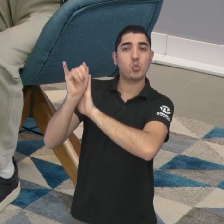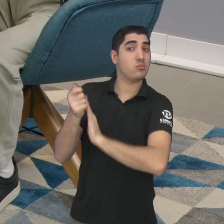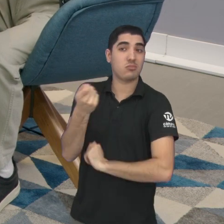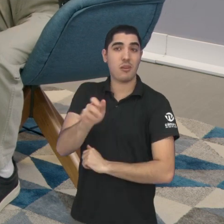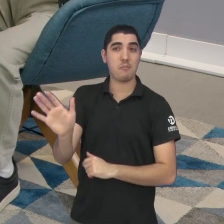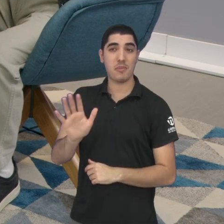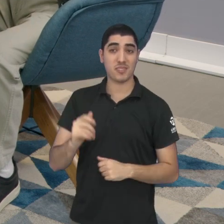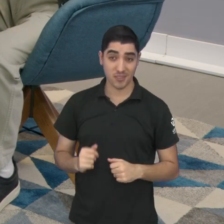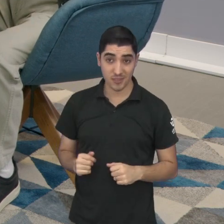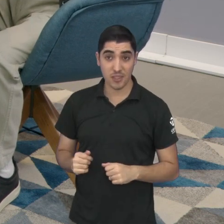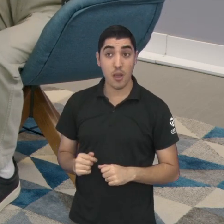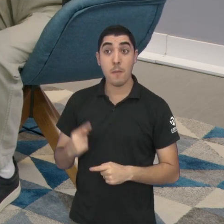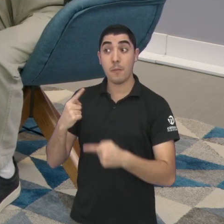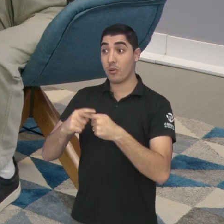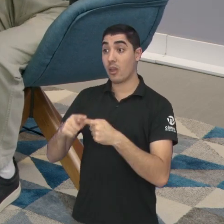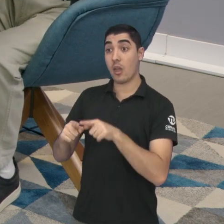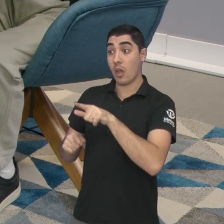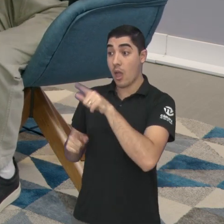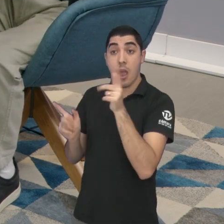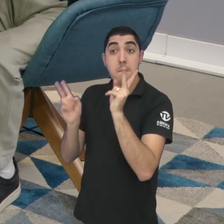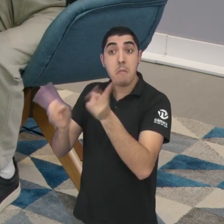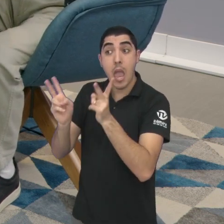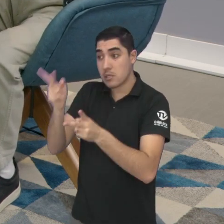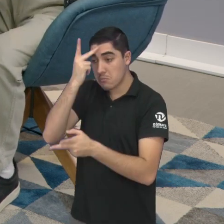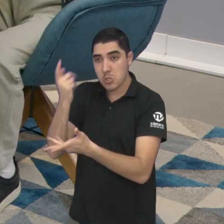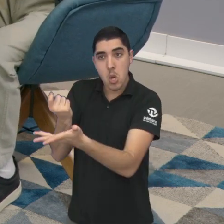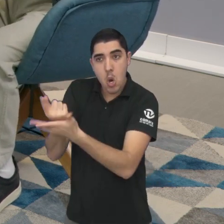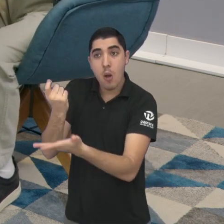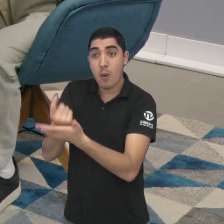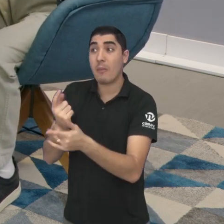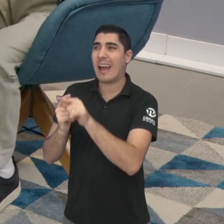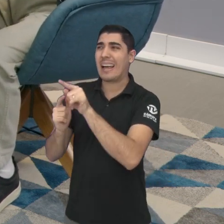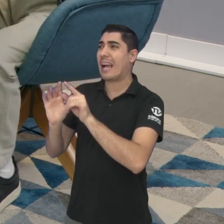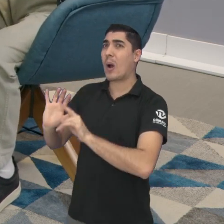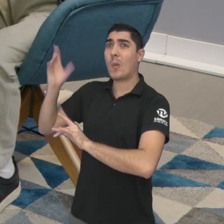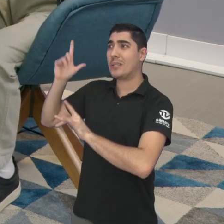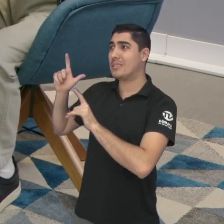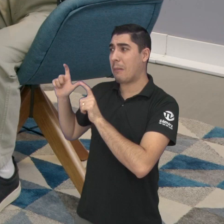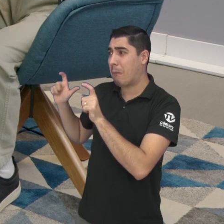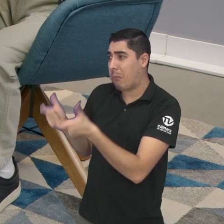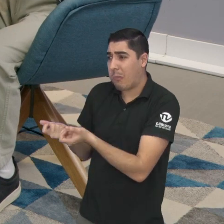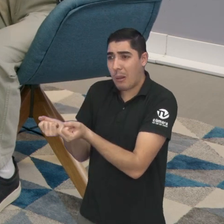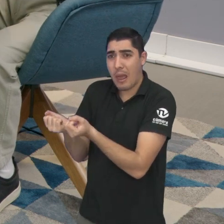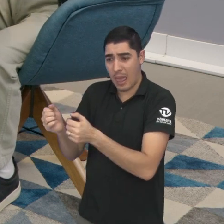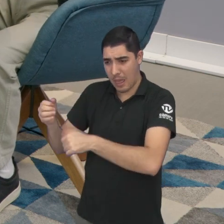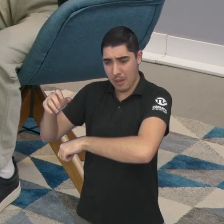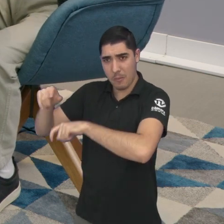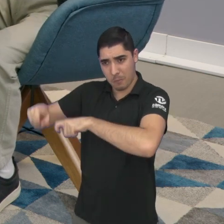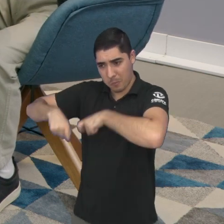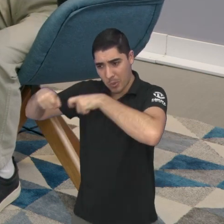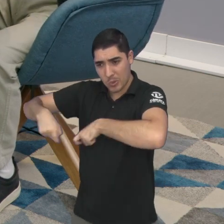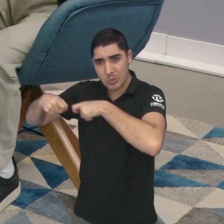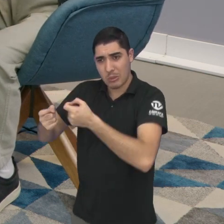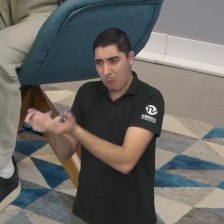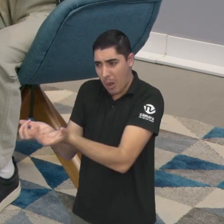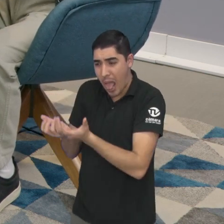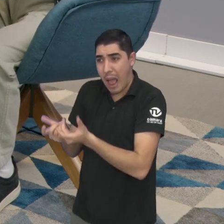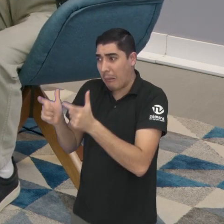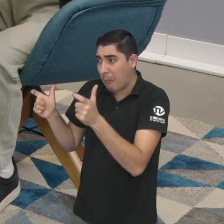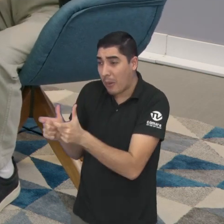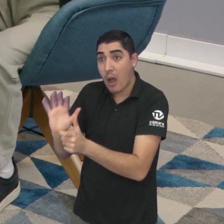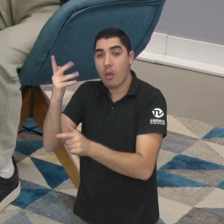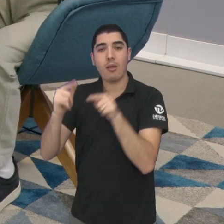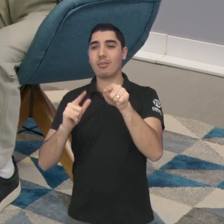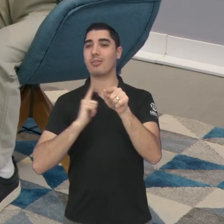você ter uma oferta igual ao consumo. Esse é o problema todo. Se você tem menos inflação, se você